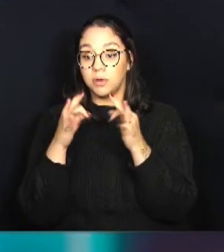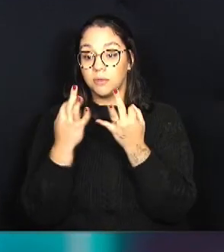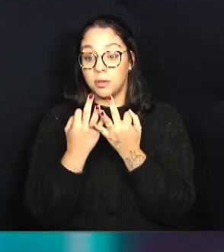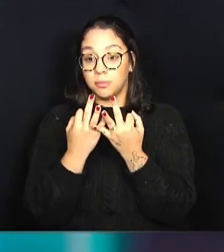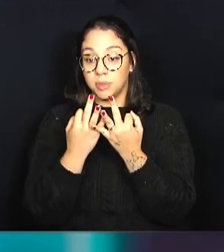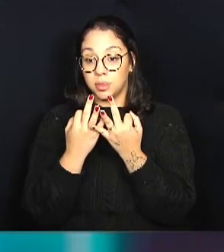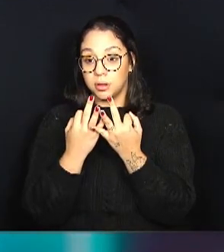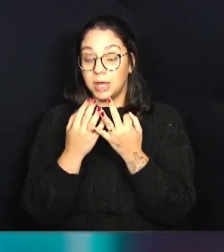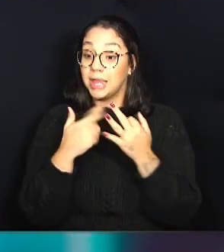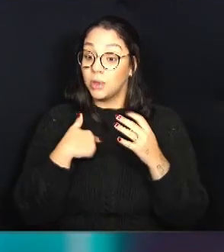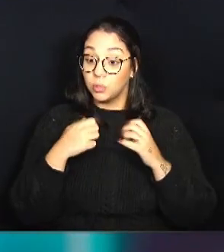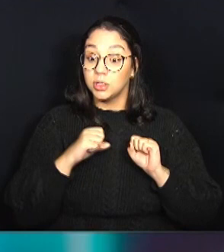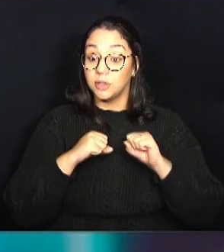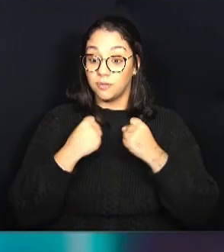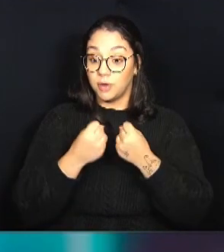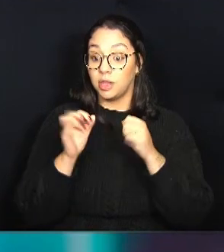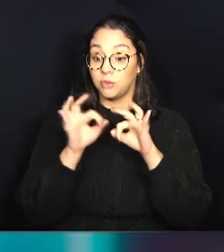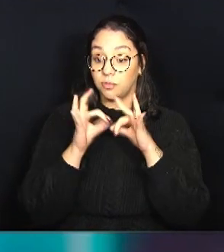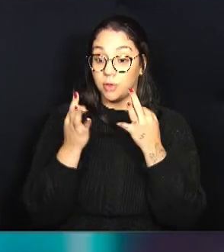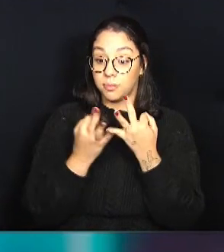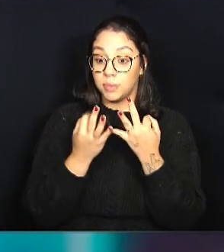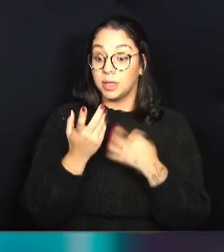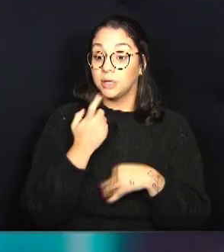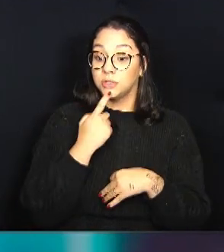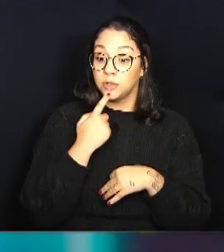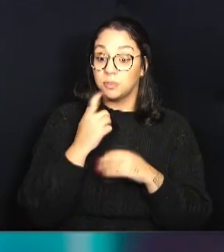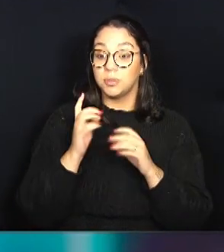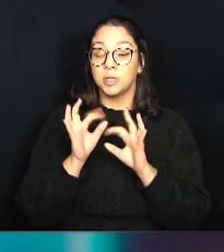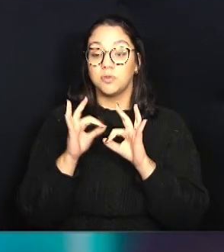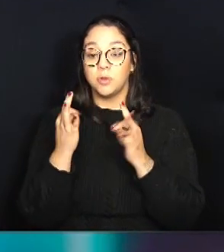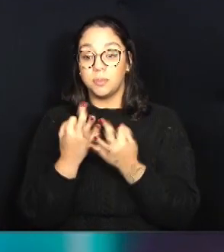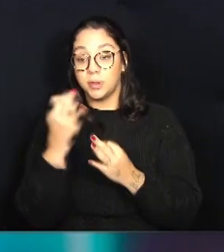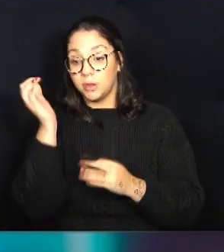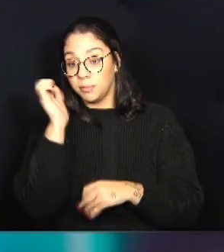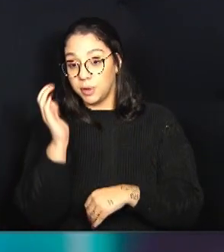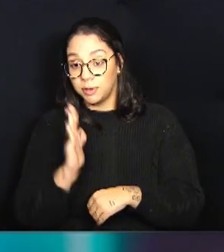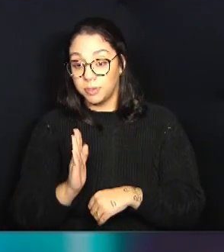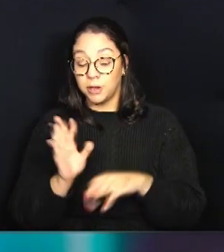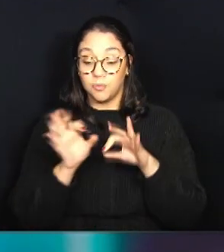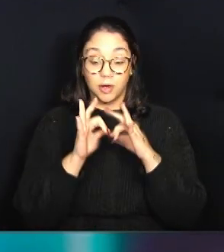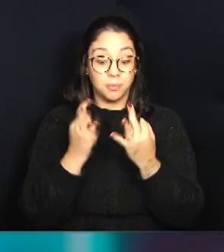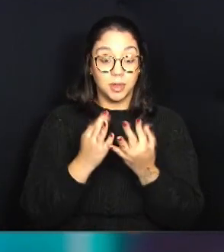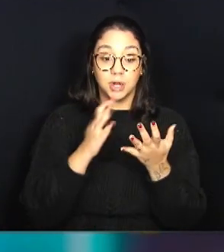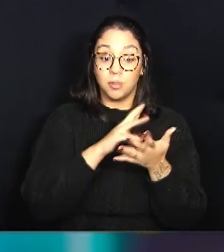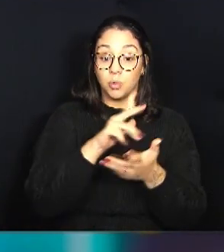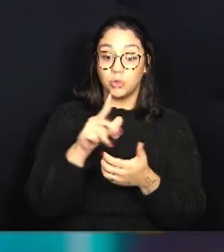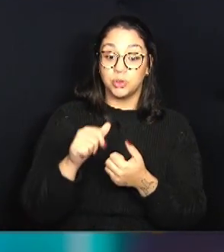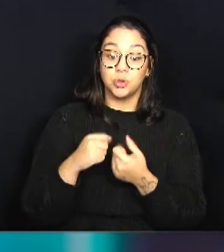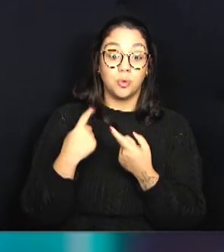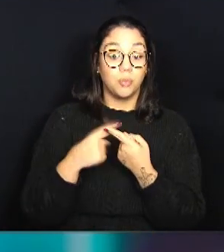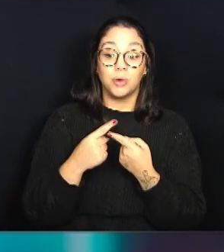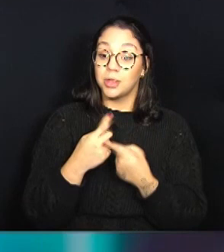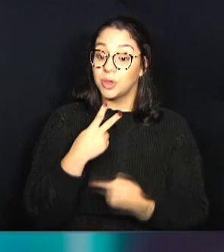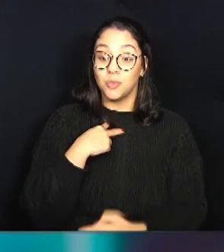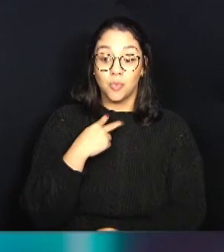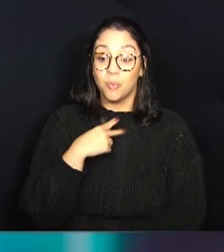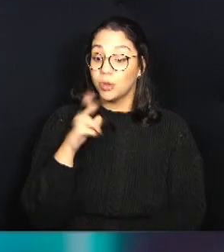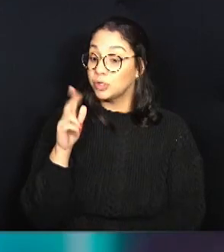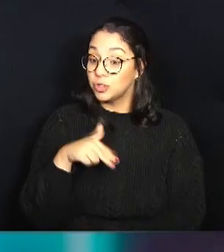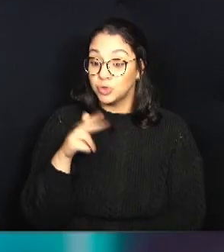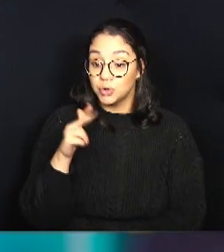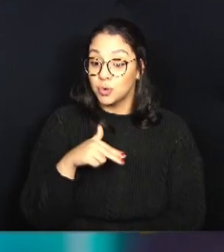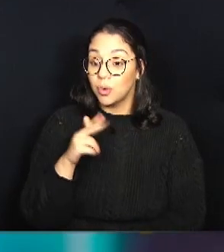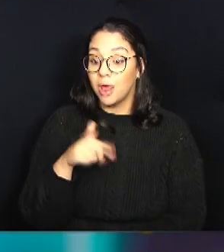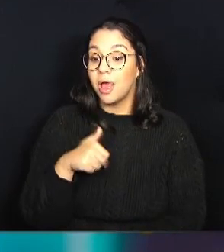Eu defendo a família campineira, defendo a família brasileira, defendo a família mundial. Porque nós não podemos, de maneira alguma, achar que